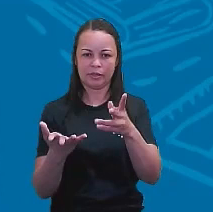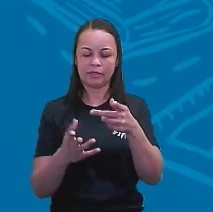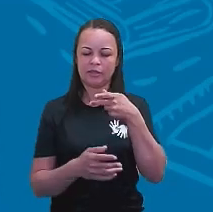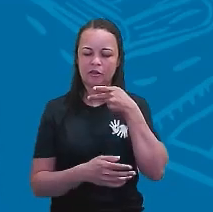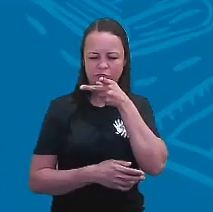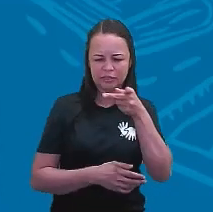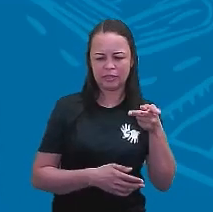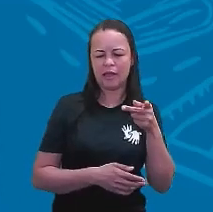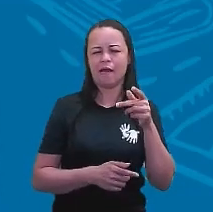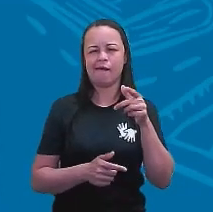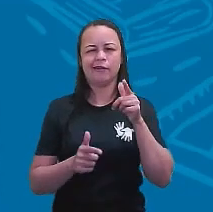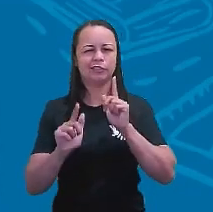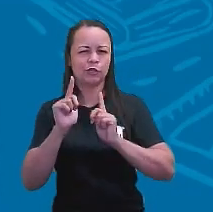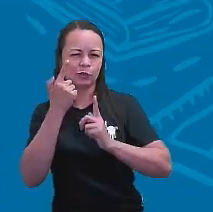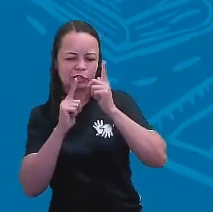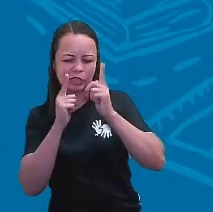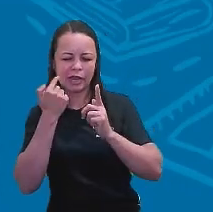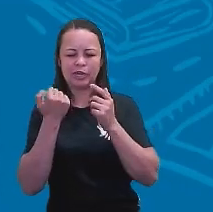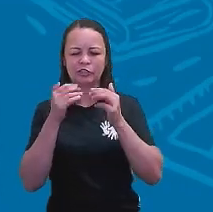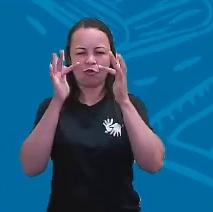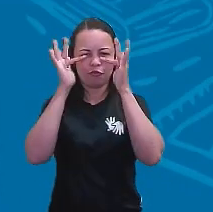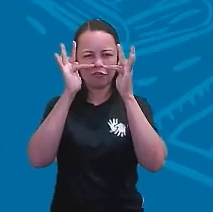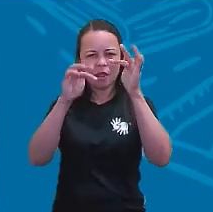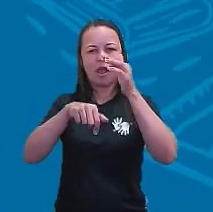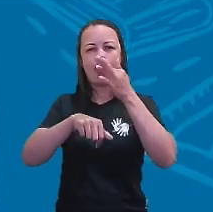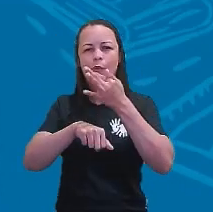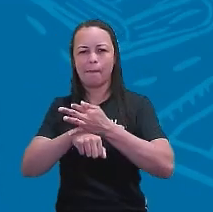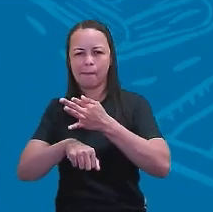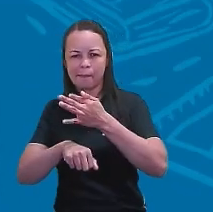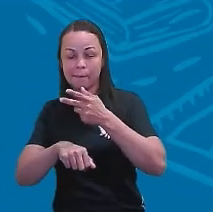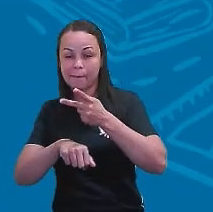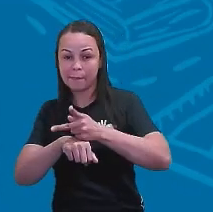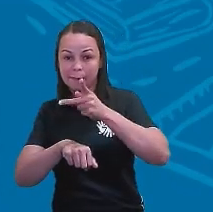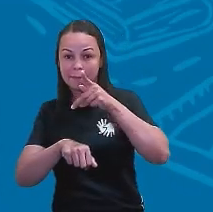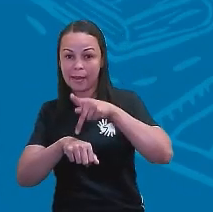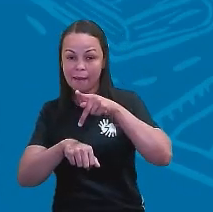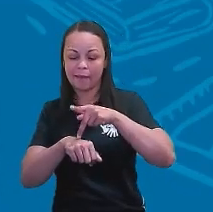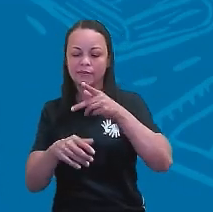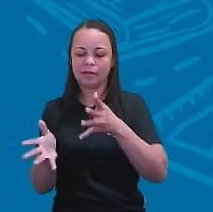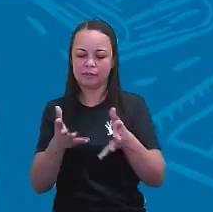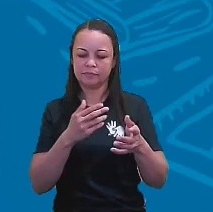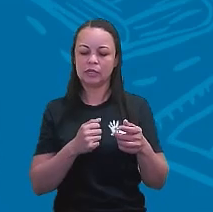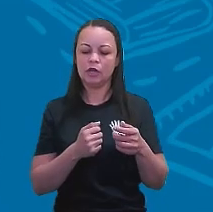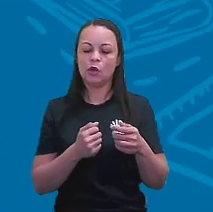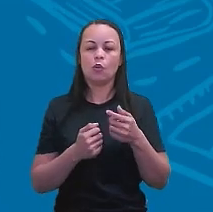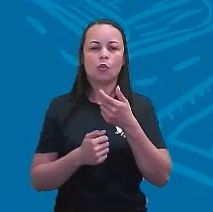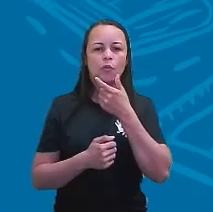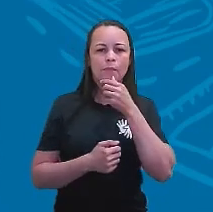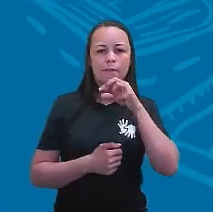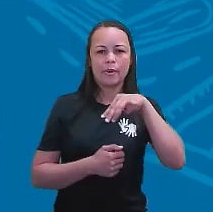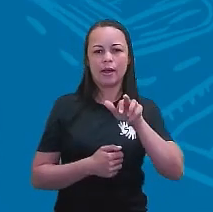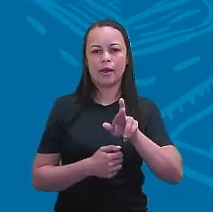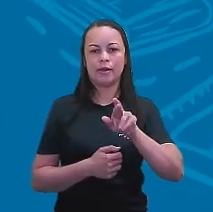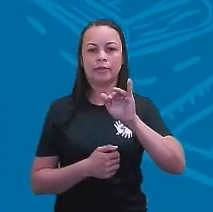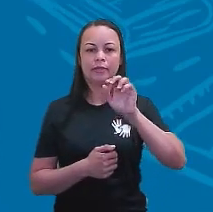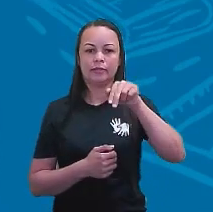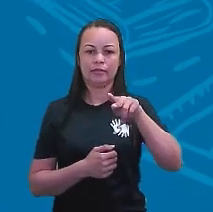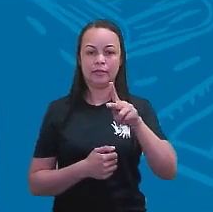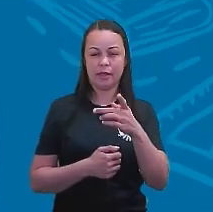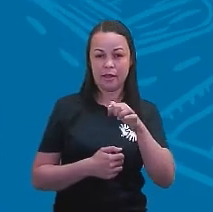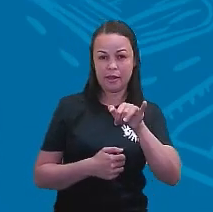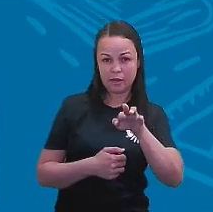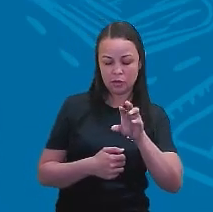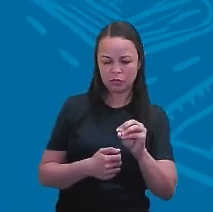os Gestos, o Fiel e a Pedra, tá? O Marinheiro de Primeira Viagem. Também temos